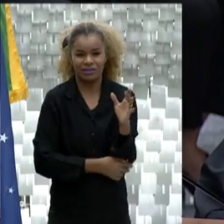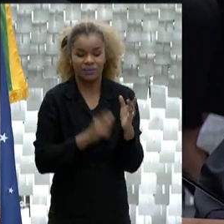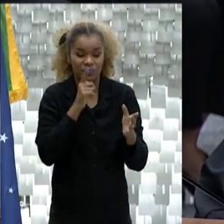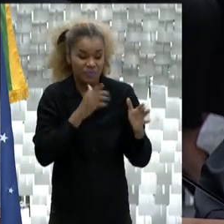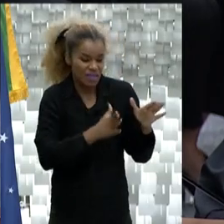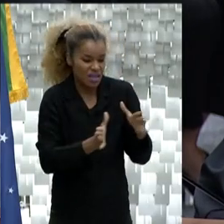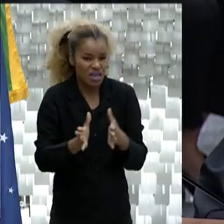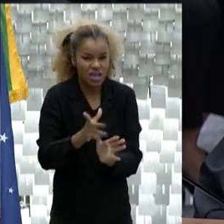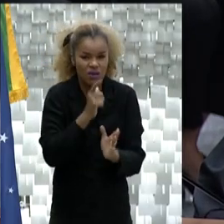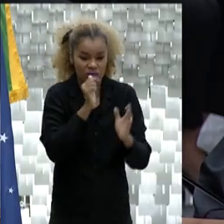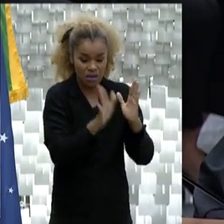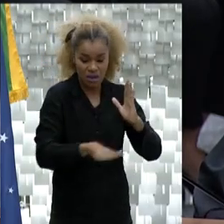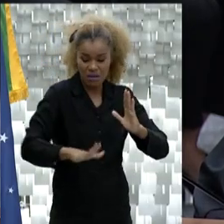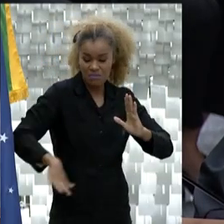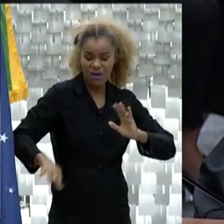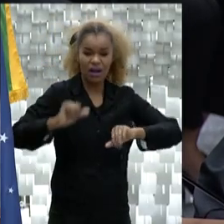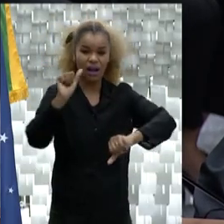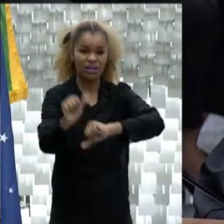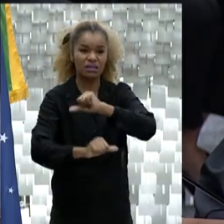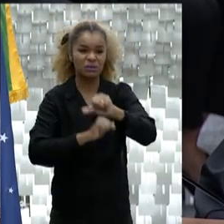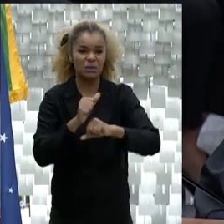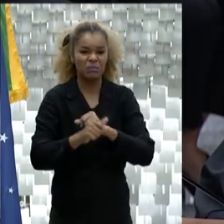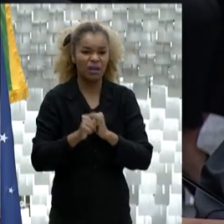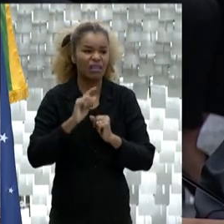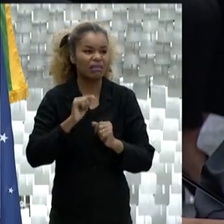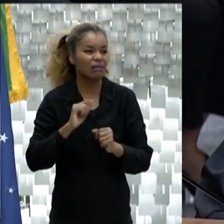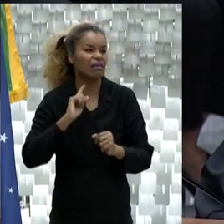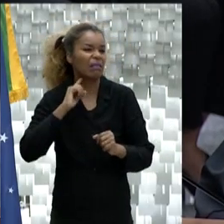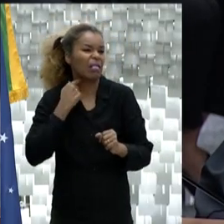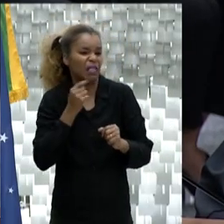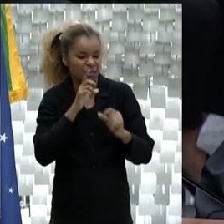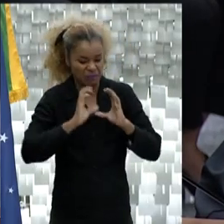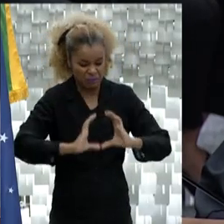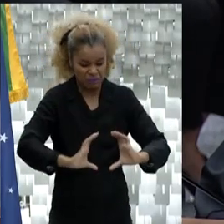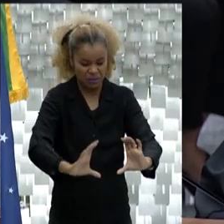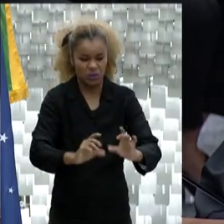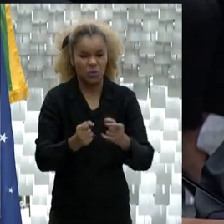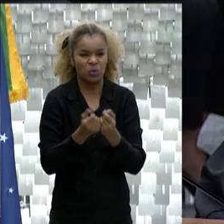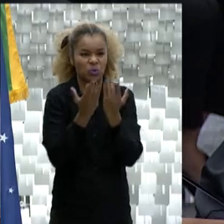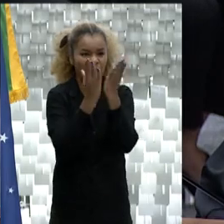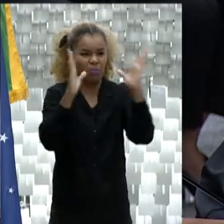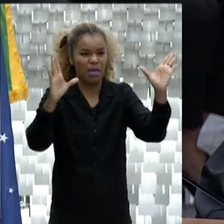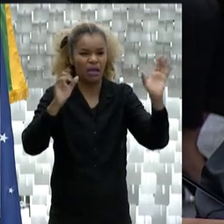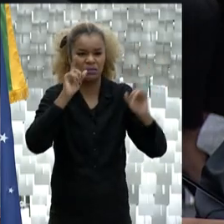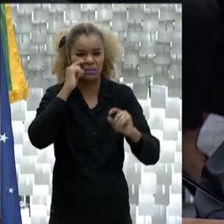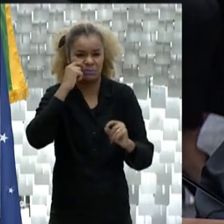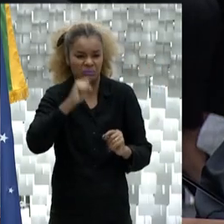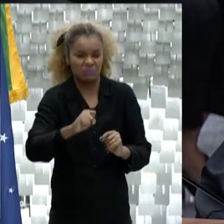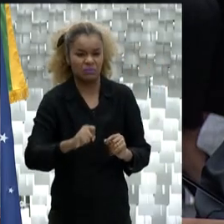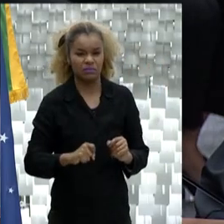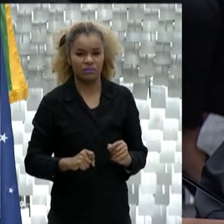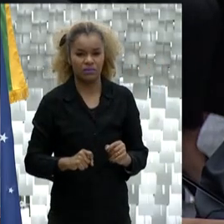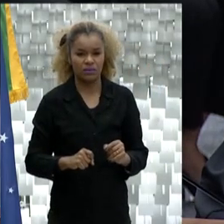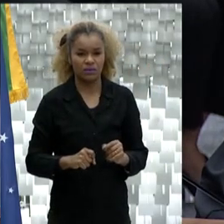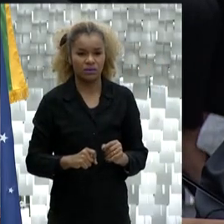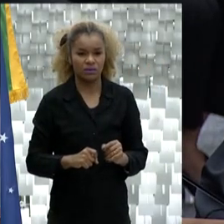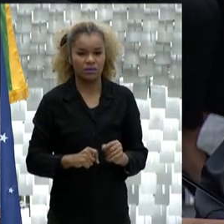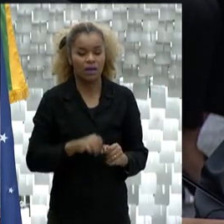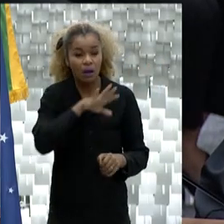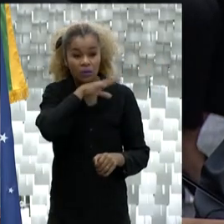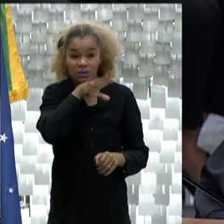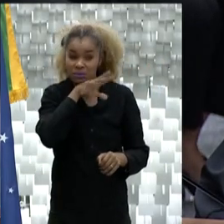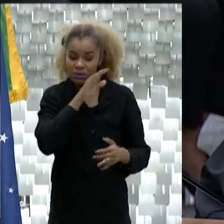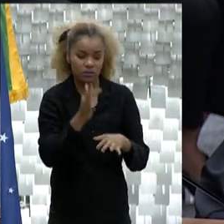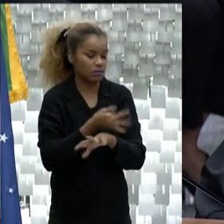Rios e mares transformaram-se em esgoto a céu aberto. A fauna não resiste ao lixo